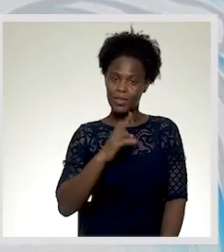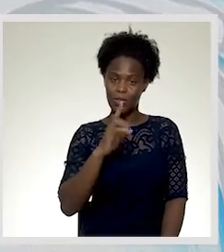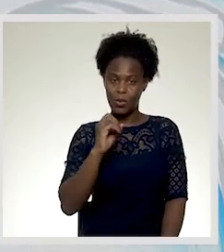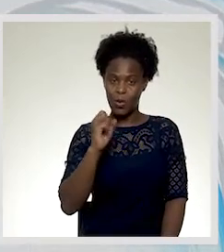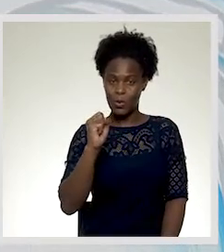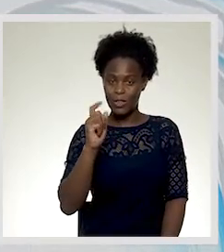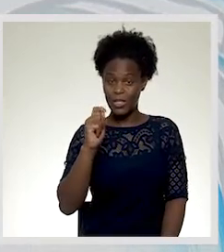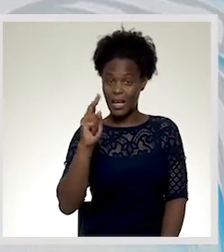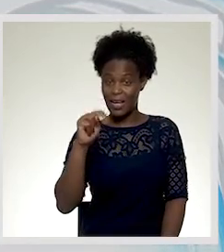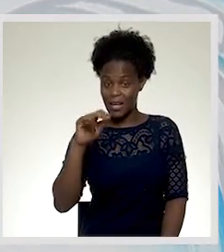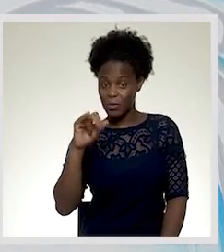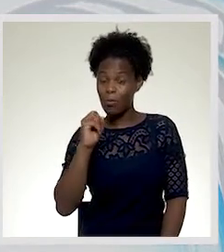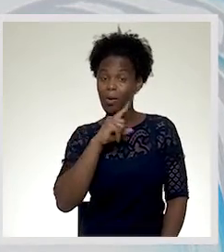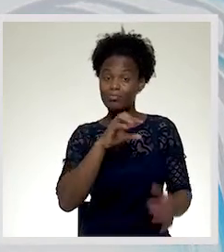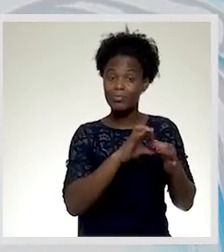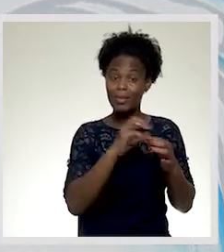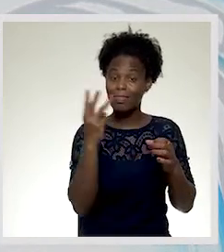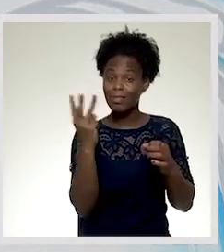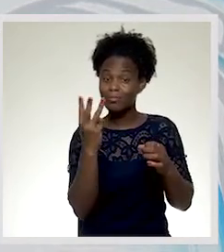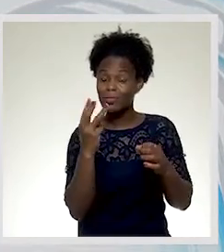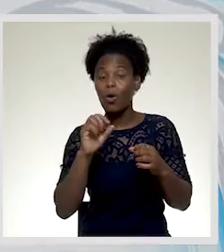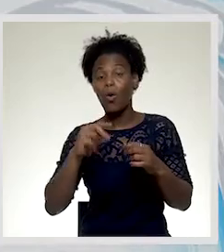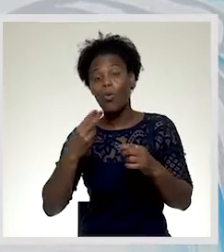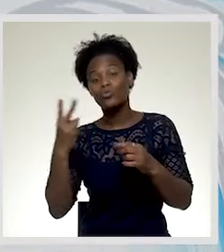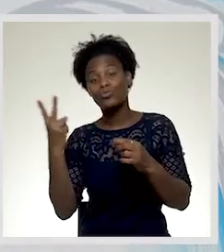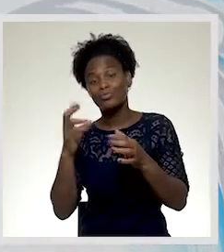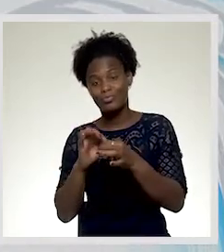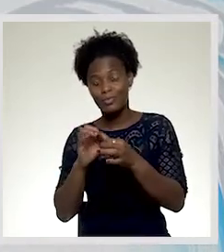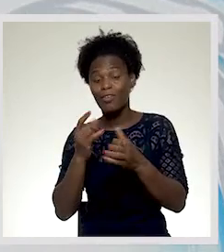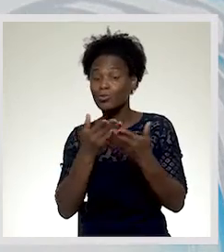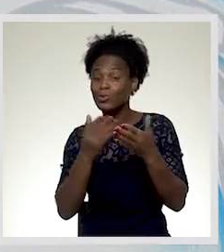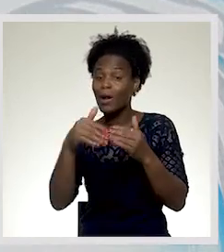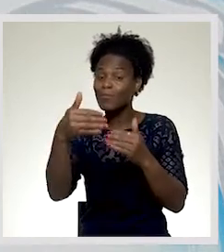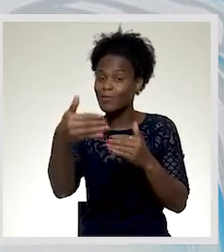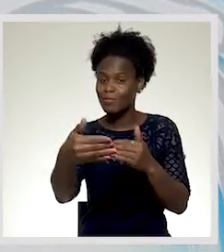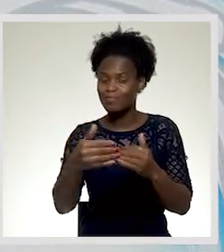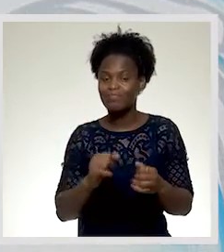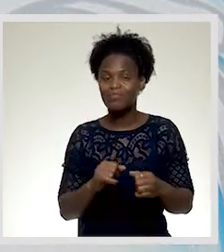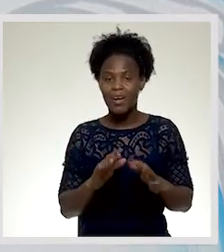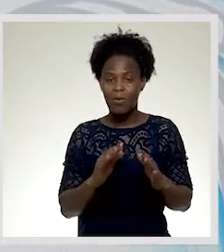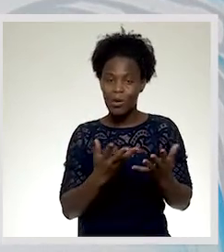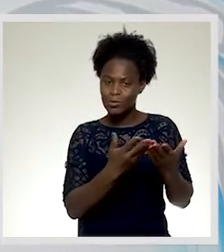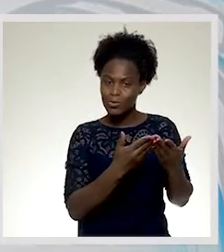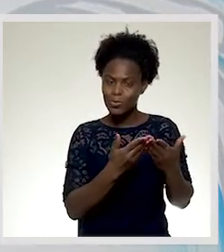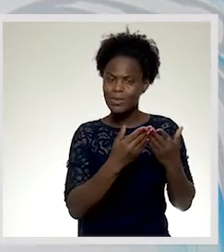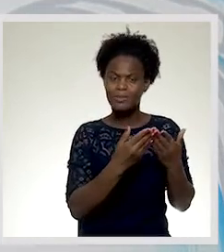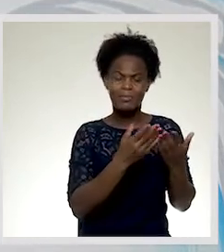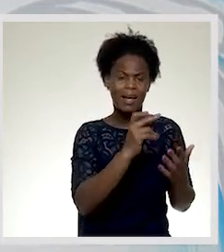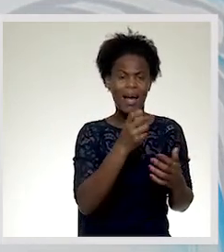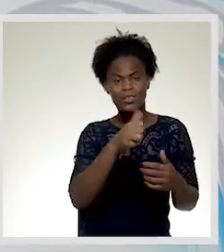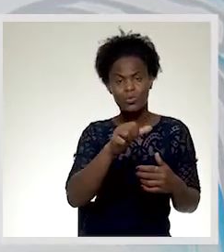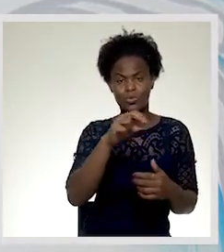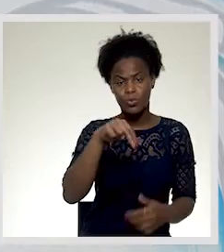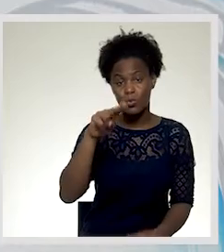hidrogênio. Poderá ser ligação tripla ou ligação dupla, que vamos estudar mais à frente. Bom, no entanto, ao falar de